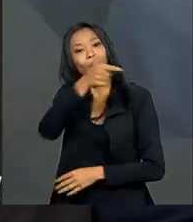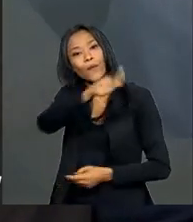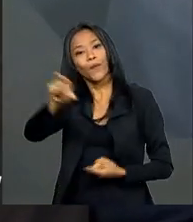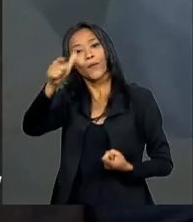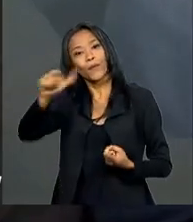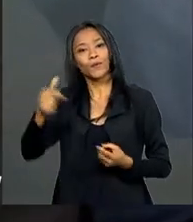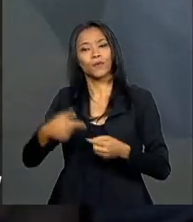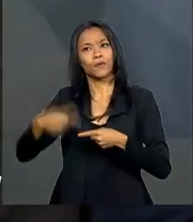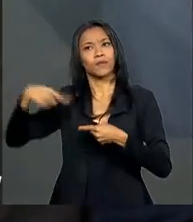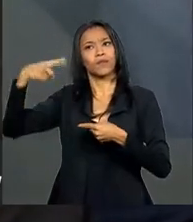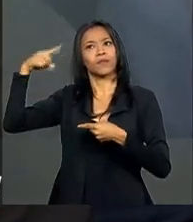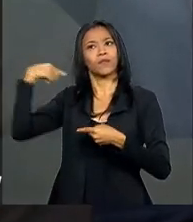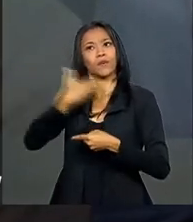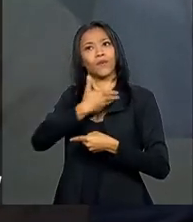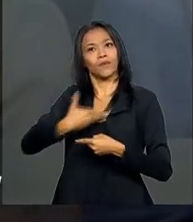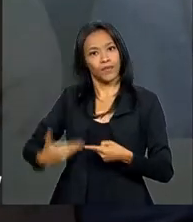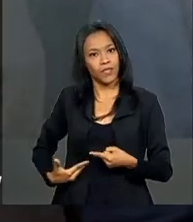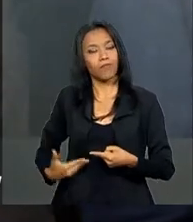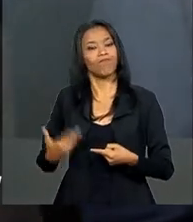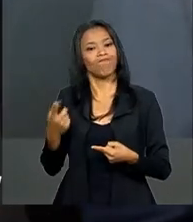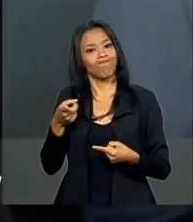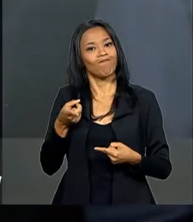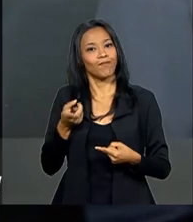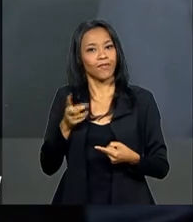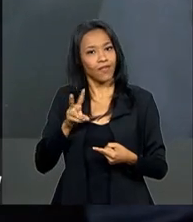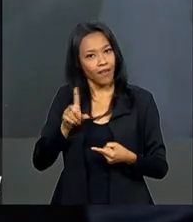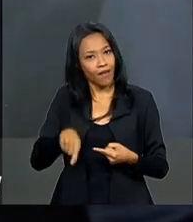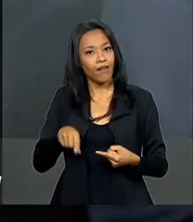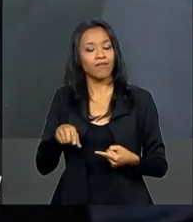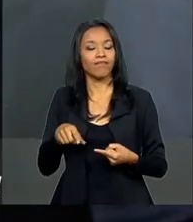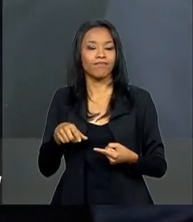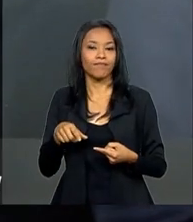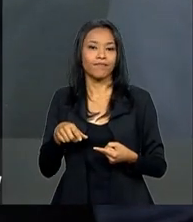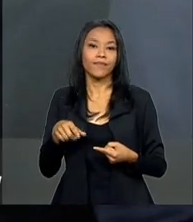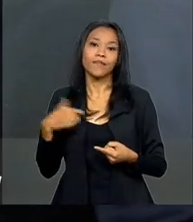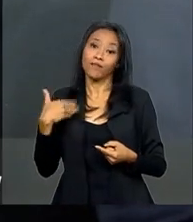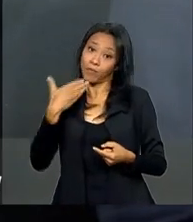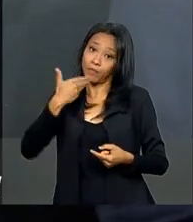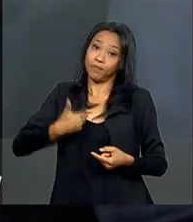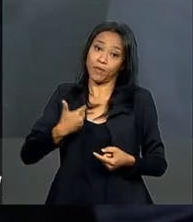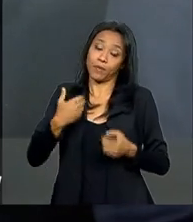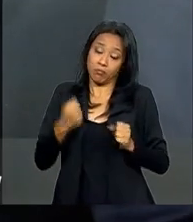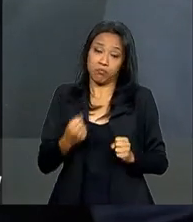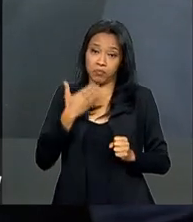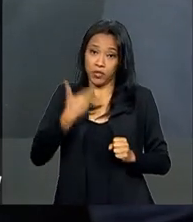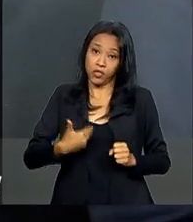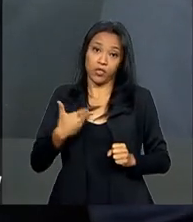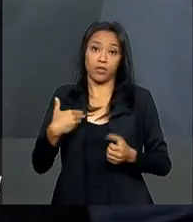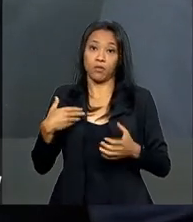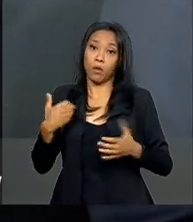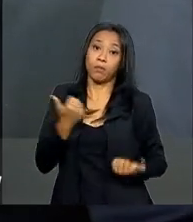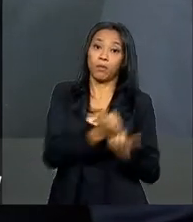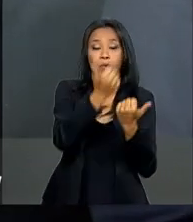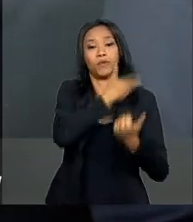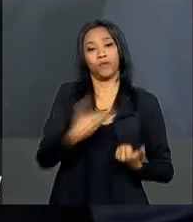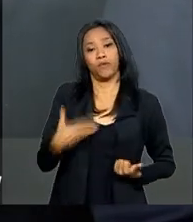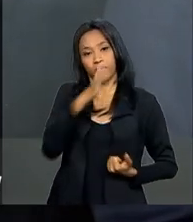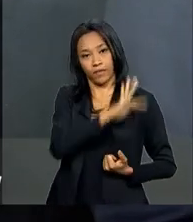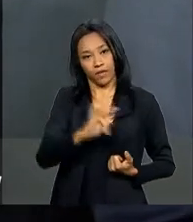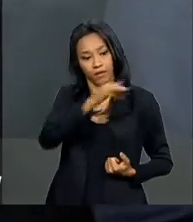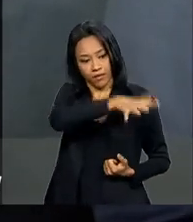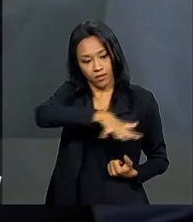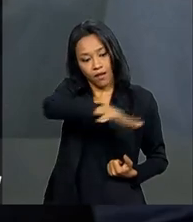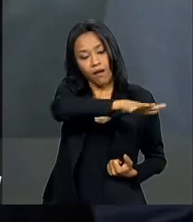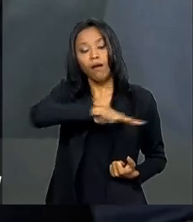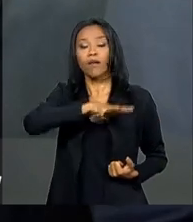governos que vão à minha sala para também pedir uma intervenção federal nessa área, né?